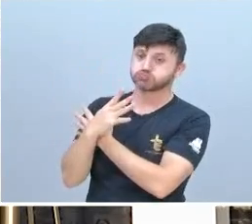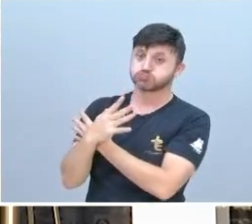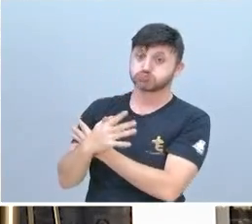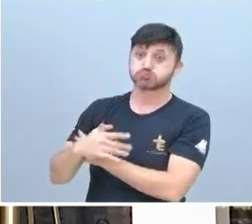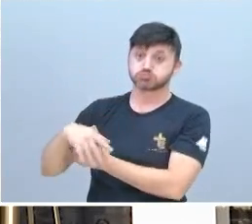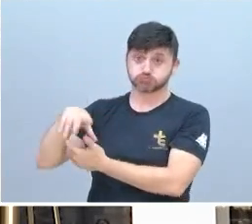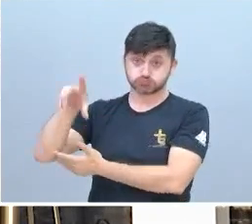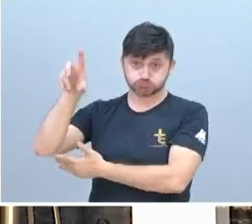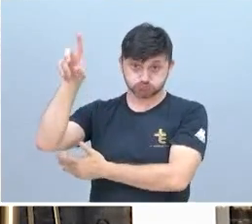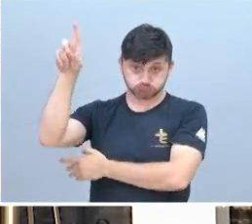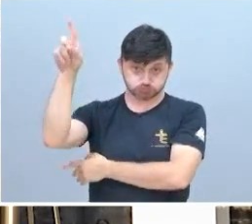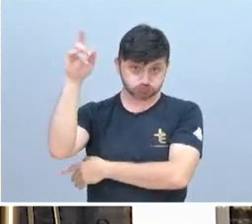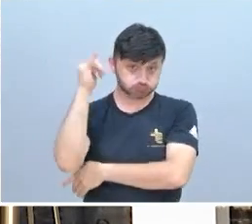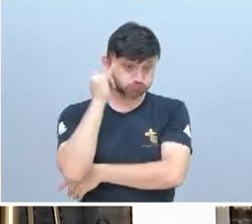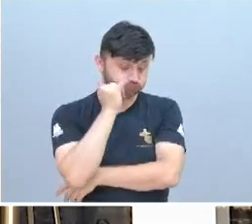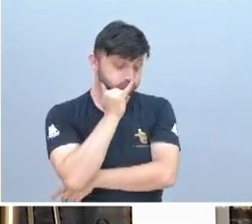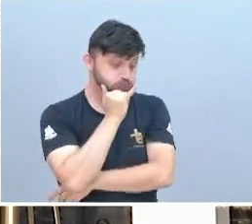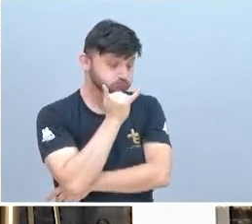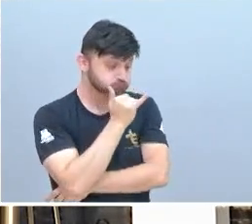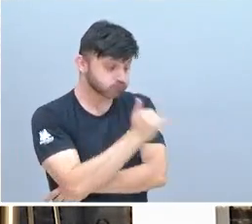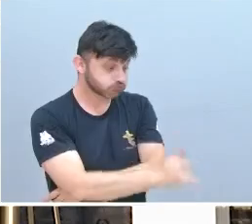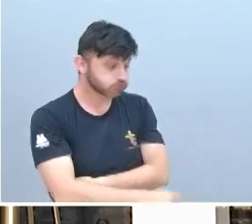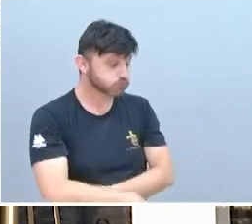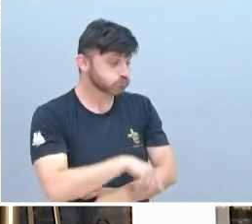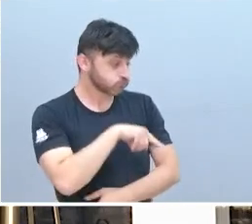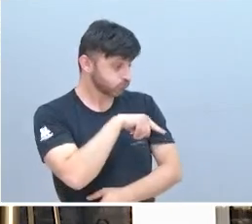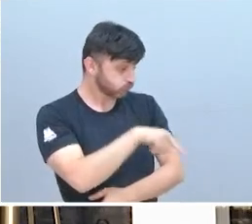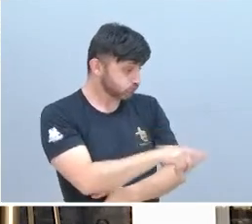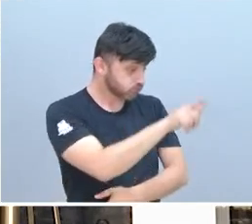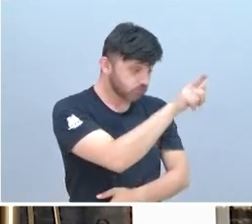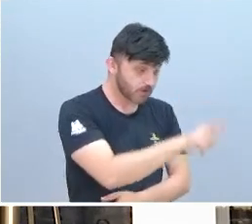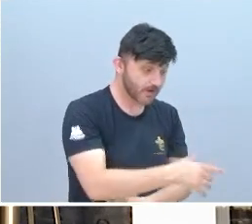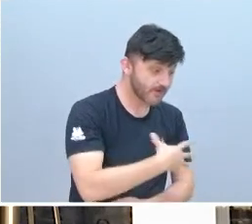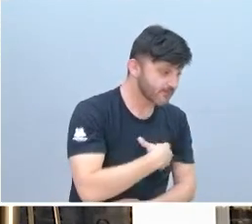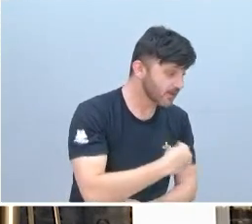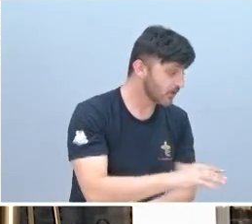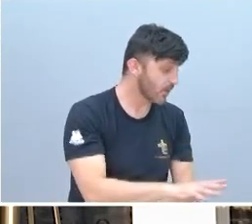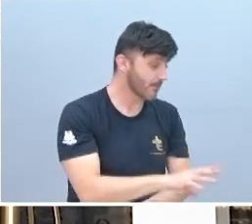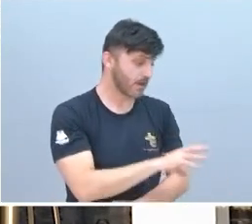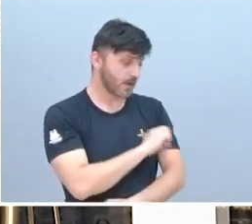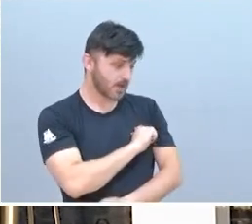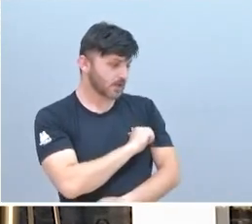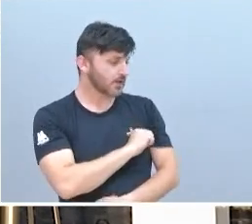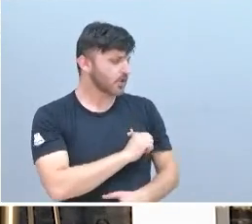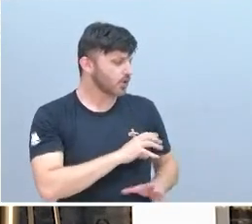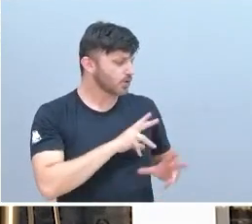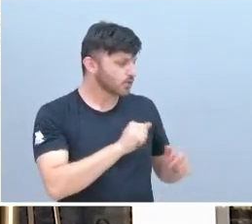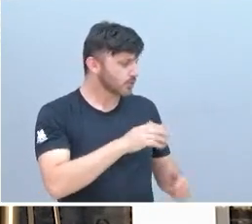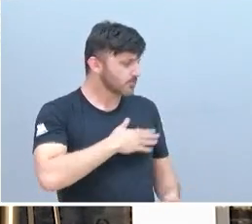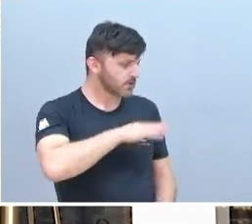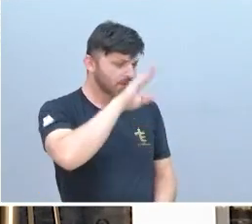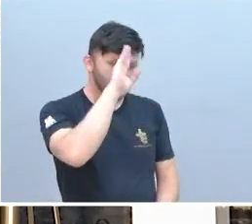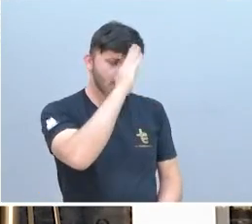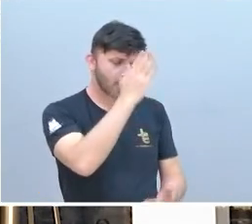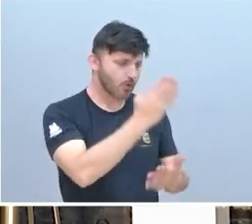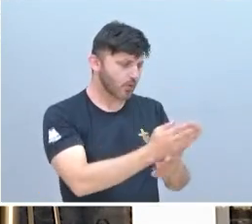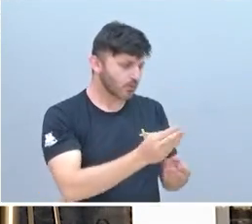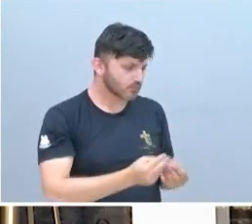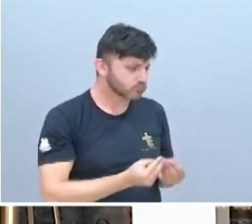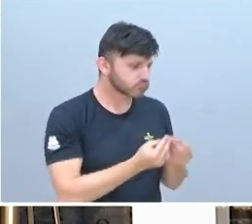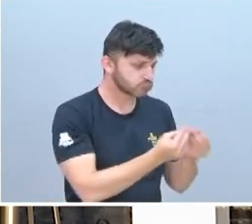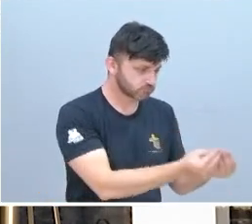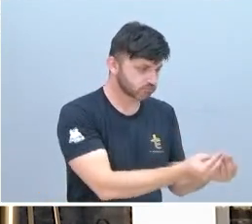céu veio uma voz: tu és o meu filho amado, em ti ponho o